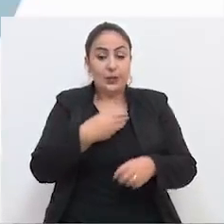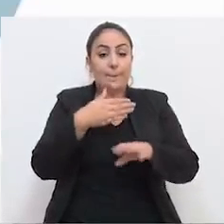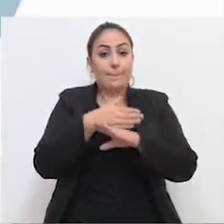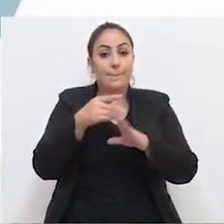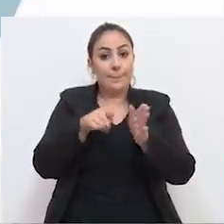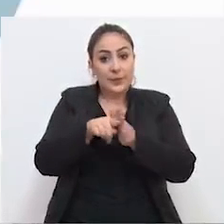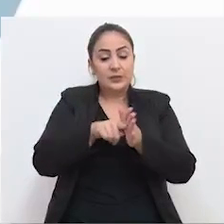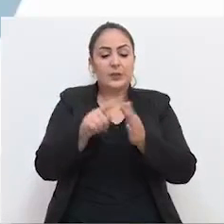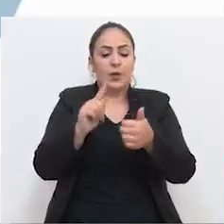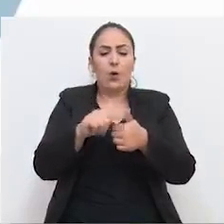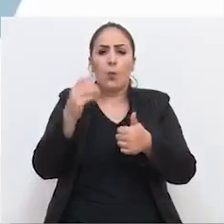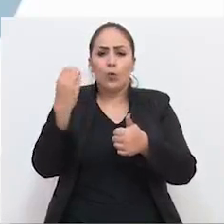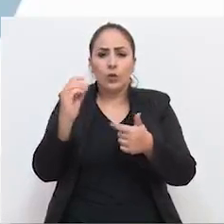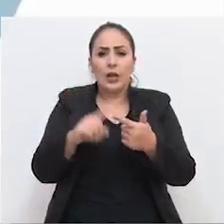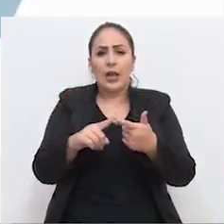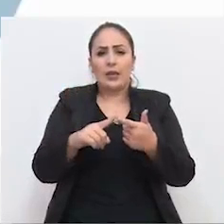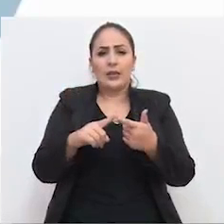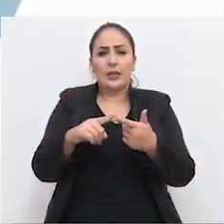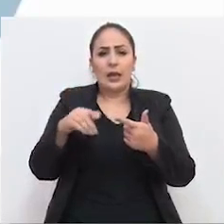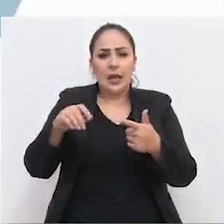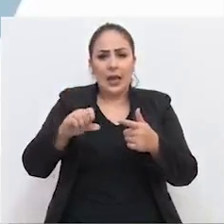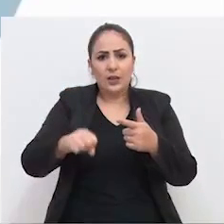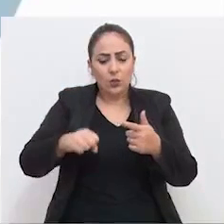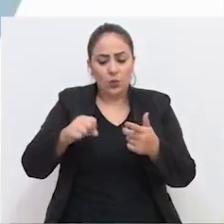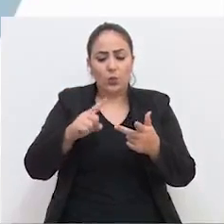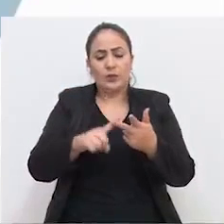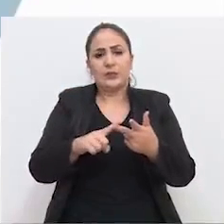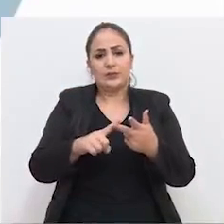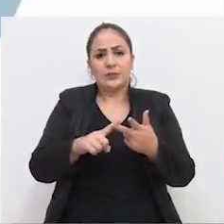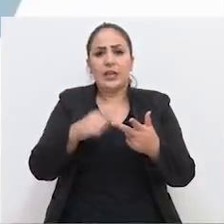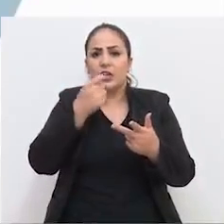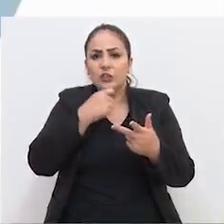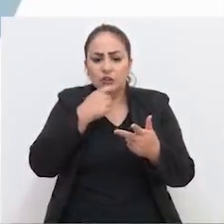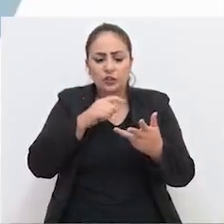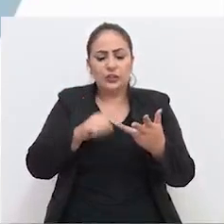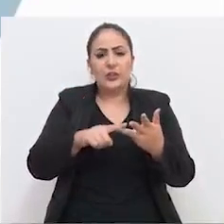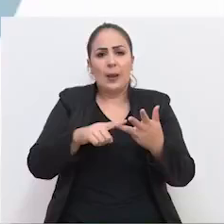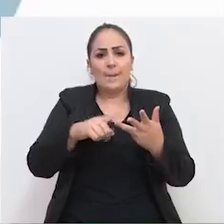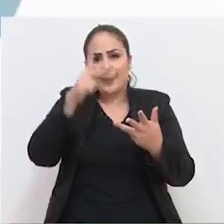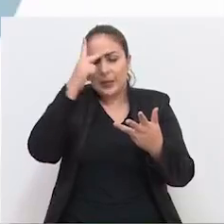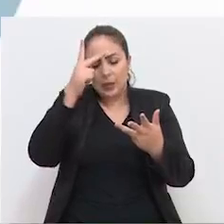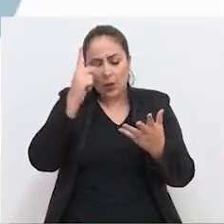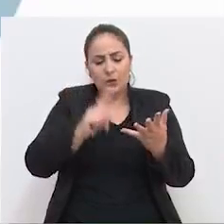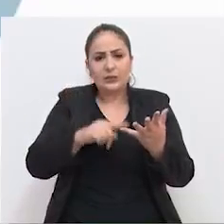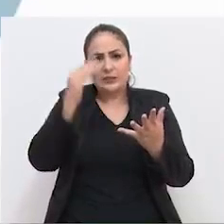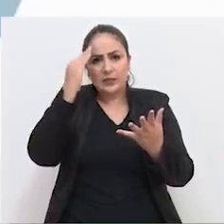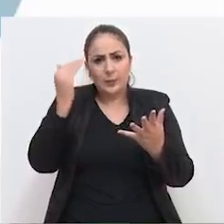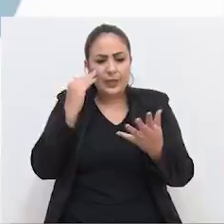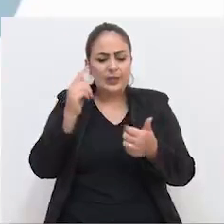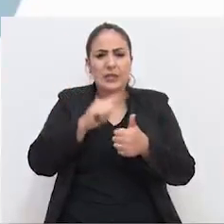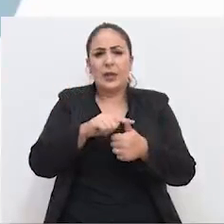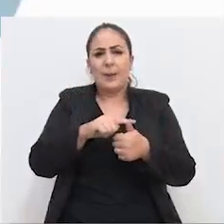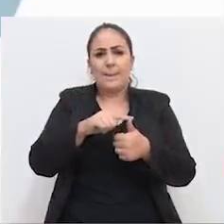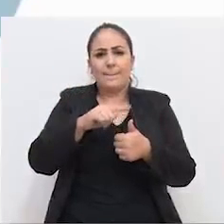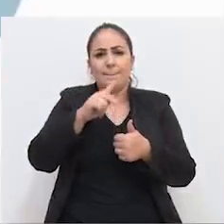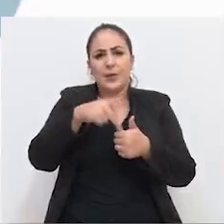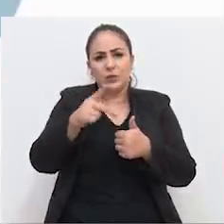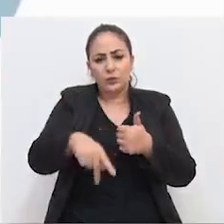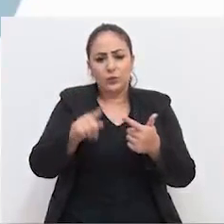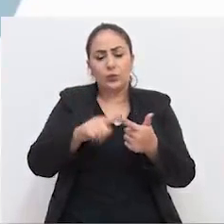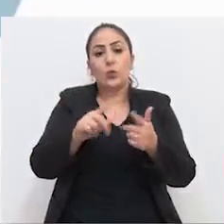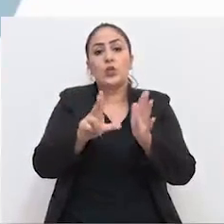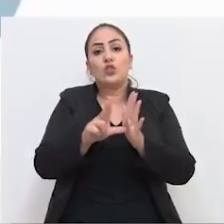pesquisa. Então, Porto Alegre, Canoas, Pelotas, Caxias do Sul, Santa Cruz do Sul, Santa Maria, Passo Fundo, Ijuí